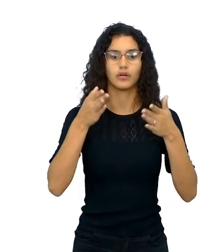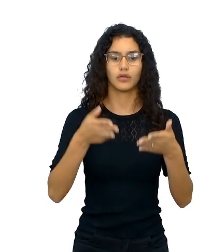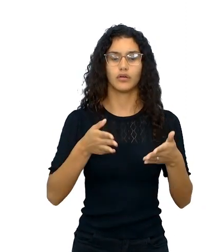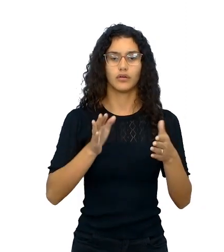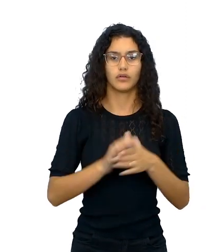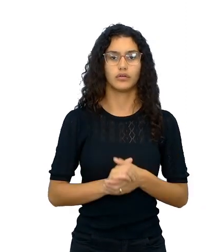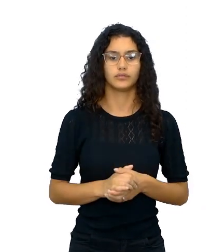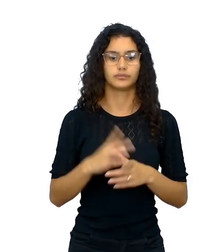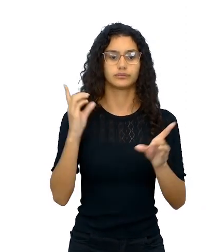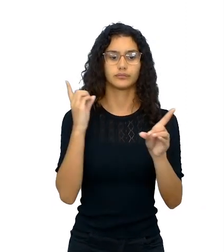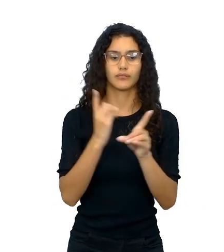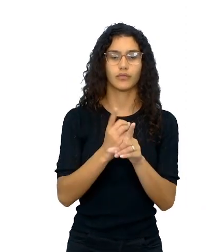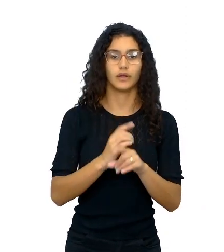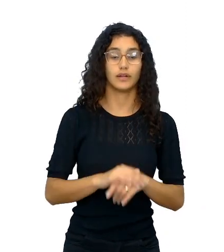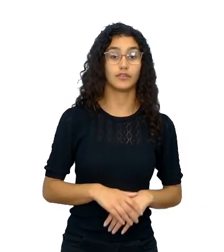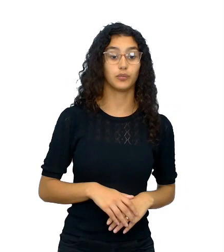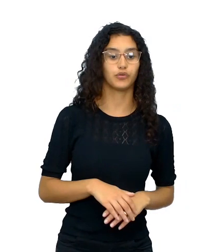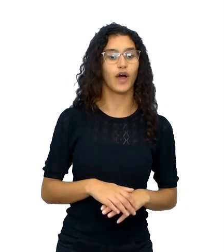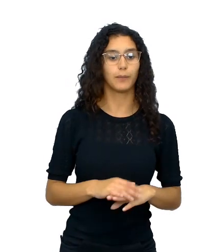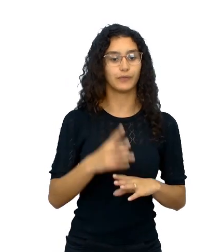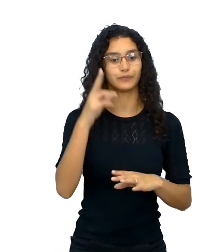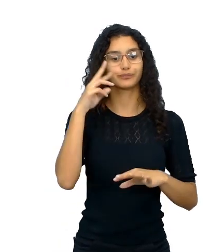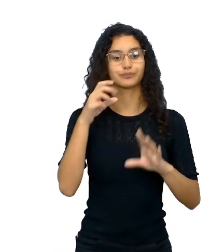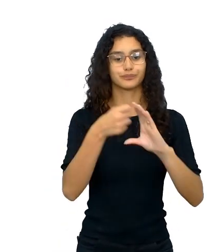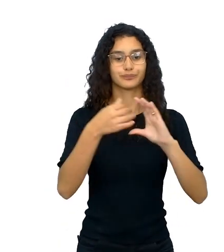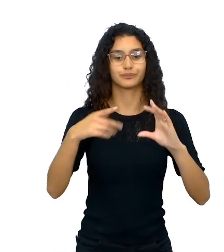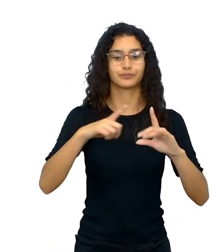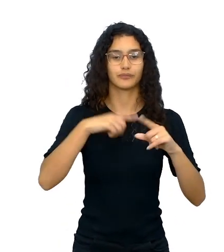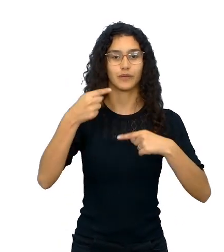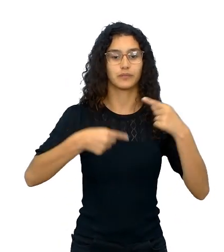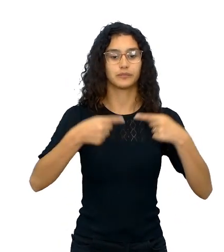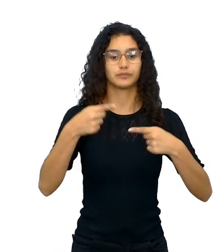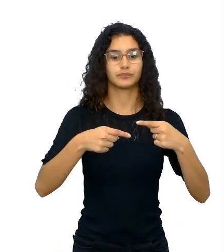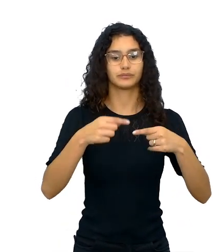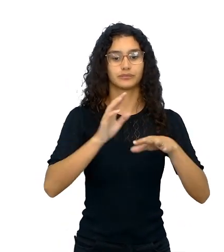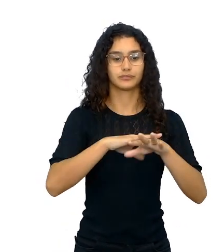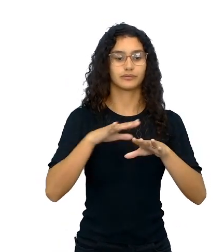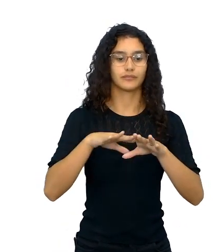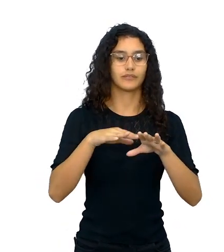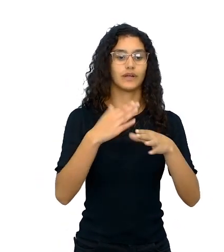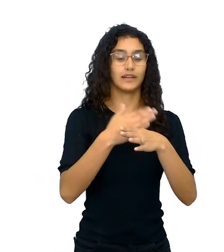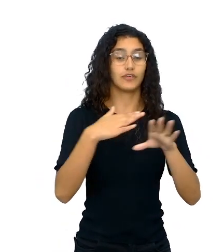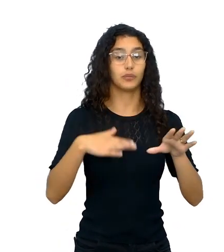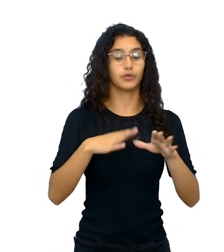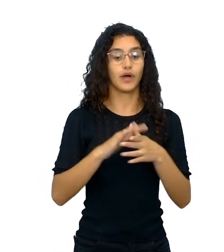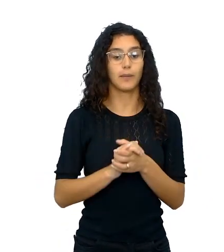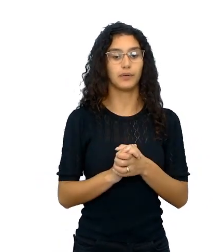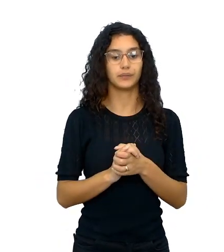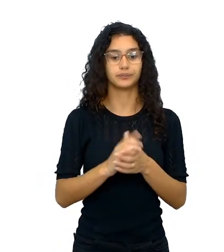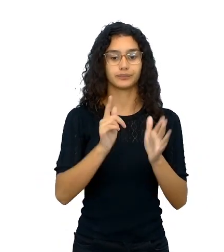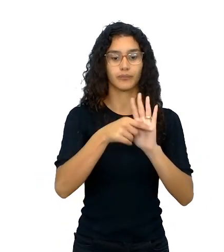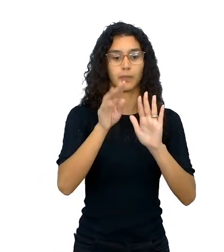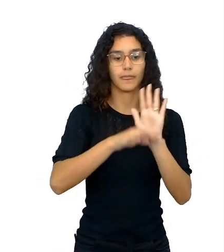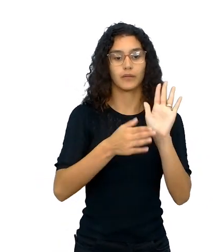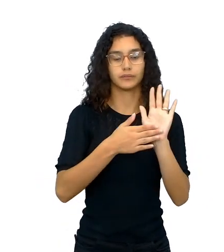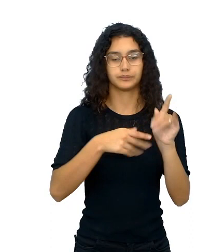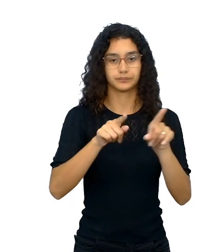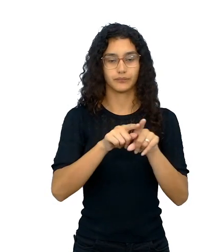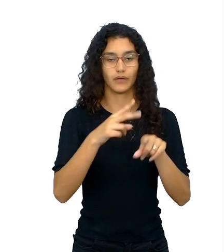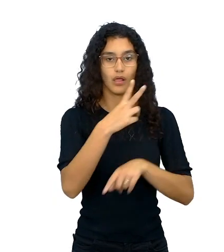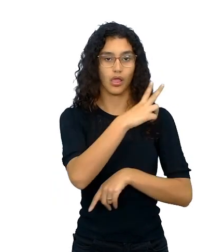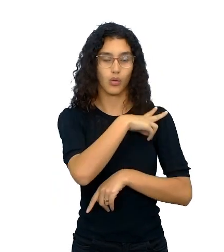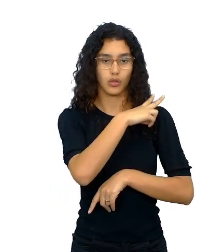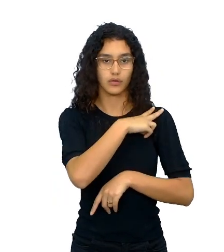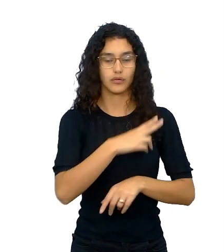professor? Revisitamos os aspectos teóricos discutidos na formação de etapa, analisamos as atividades relativas ao gênero textual proposto na segunda série do